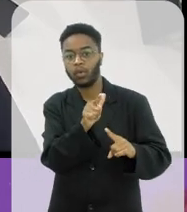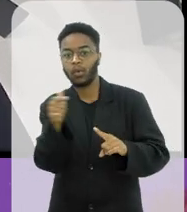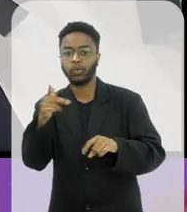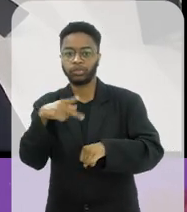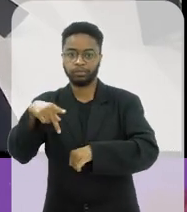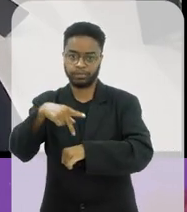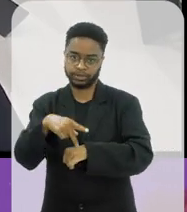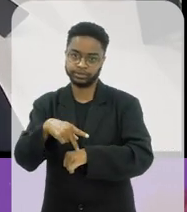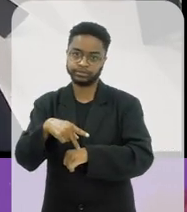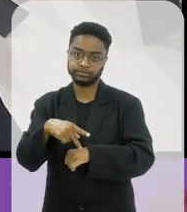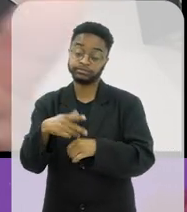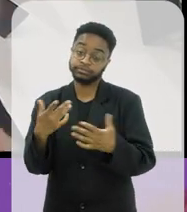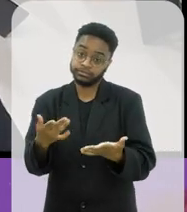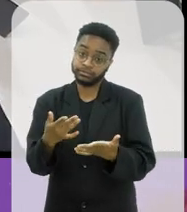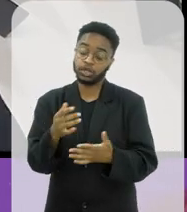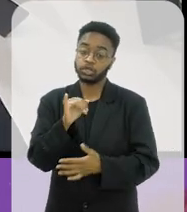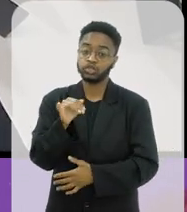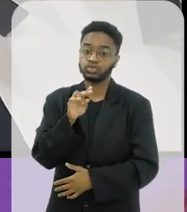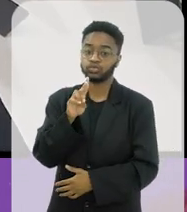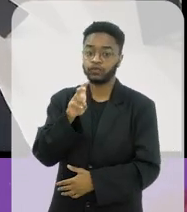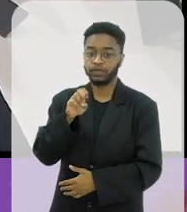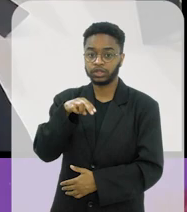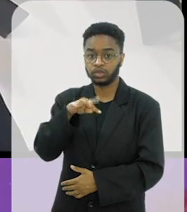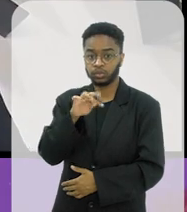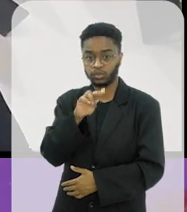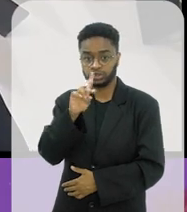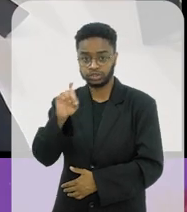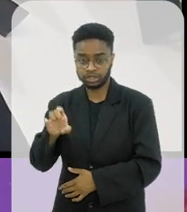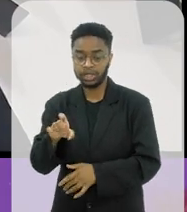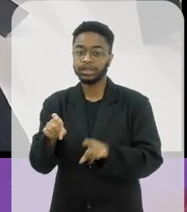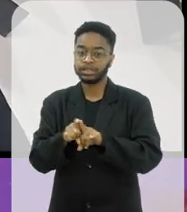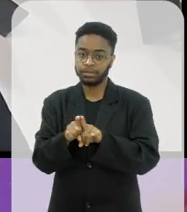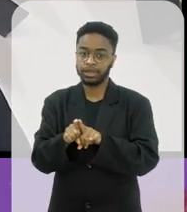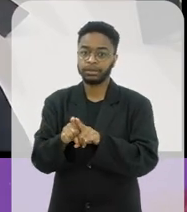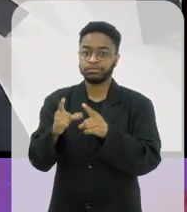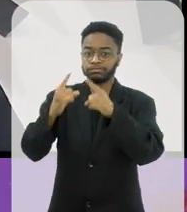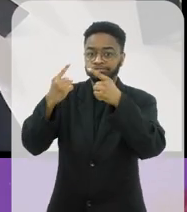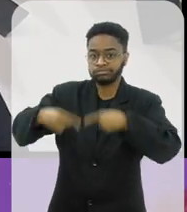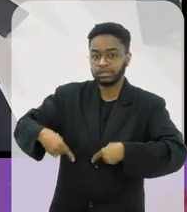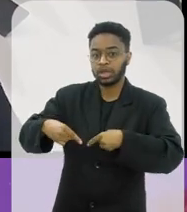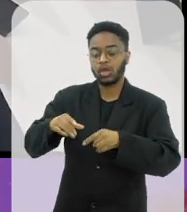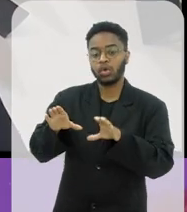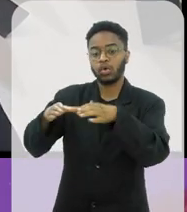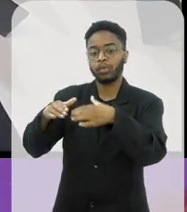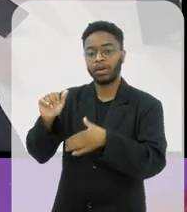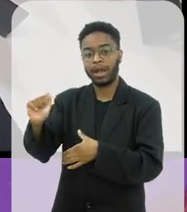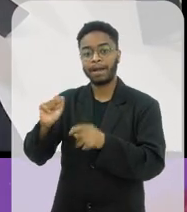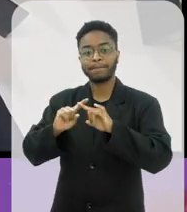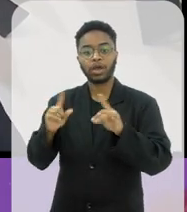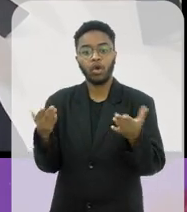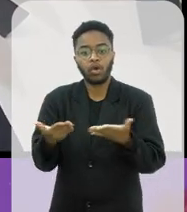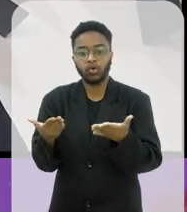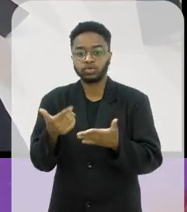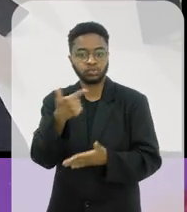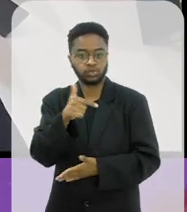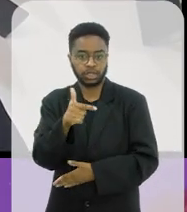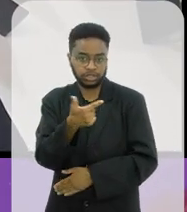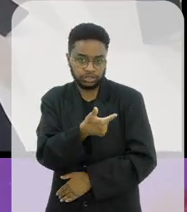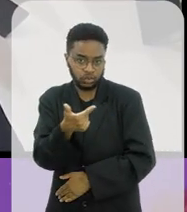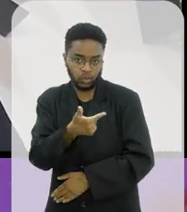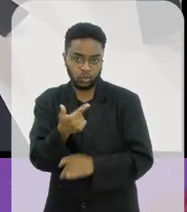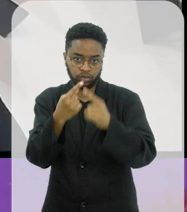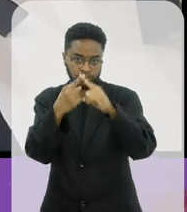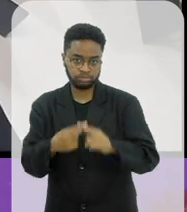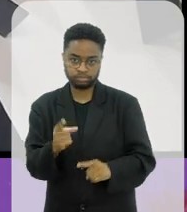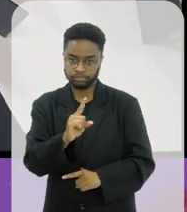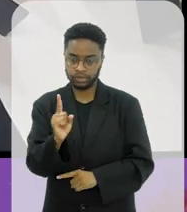competição internacional. O Juventude disputa também uma competição Série A, mas não estaria hoje disputando uma segunda